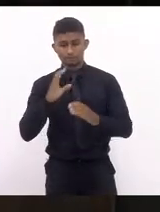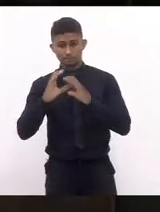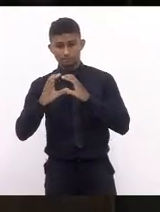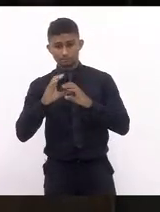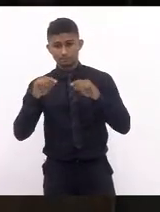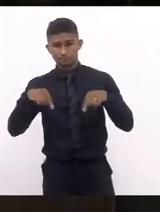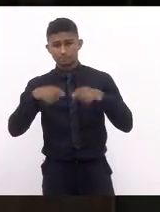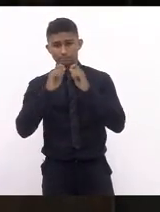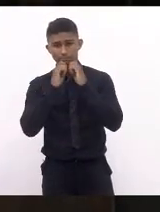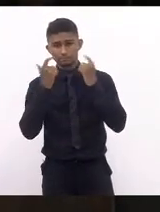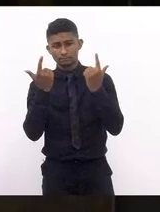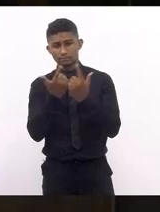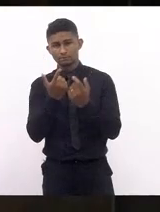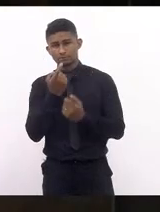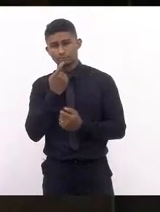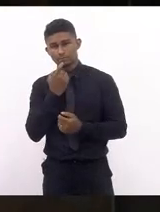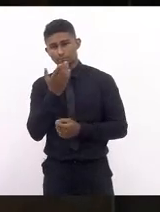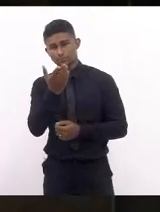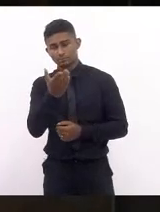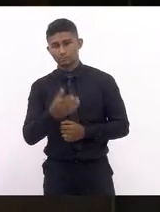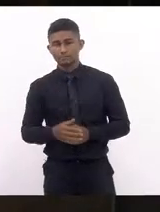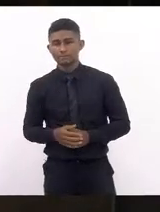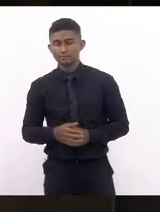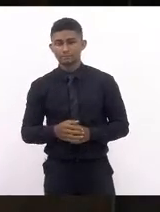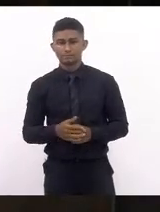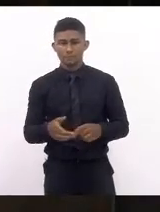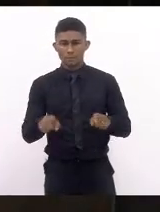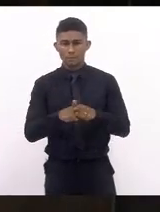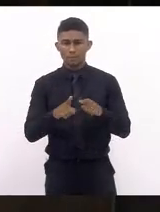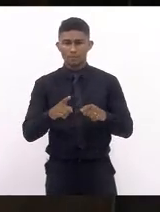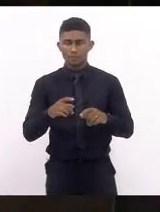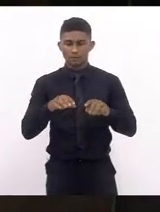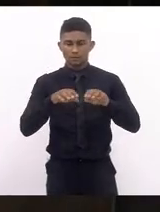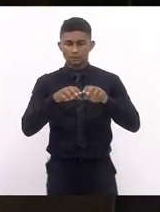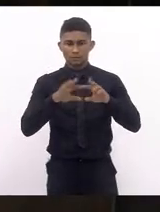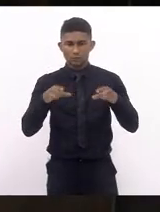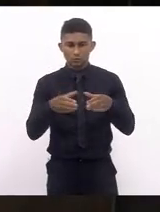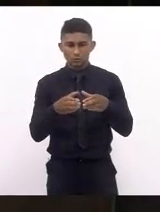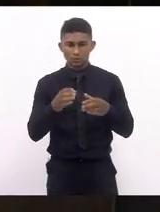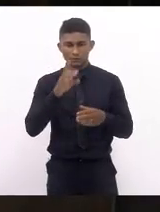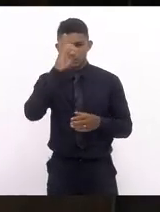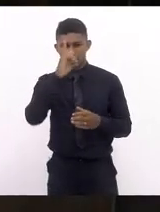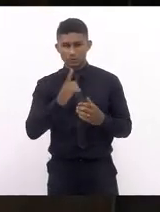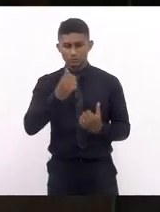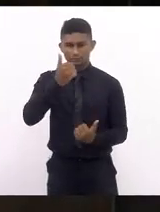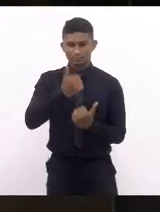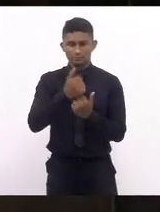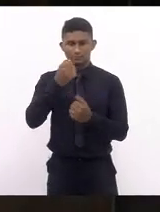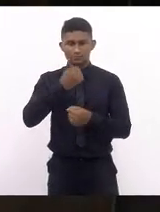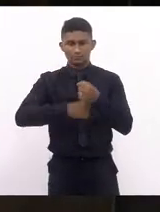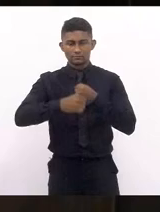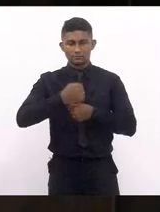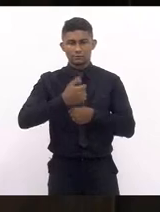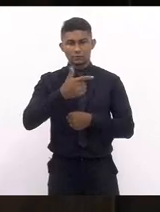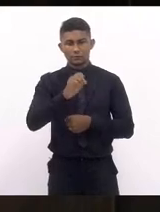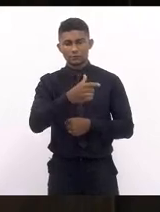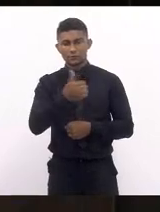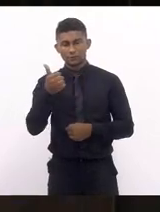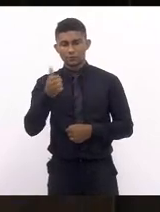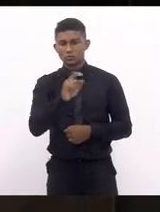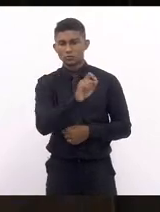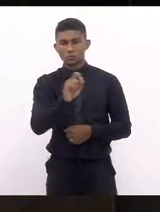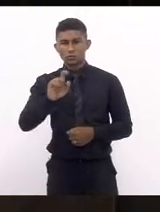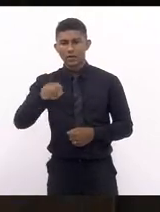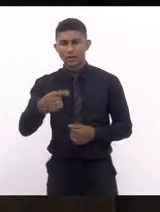alerj mais pertos você o trabalho da subir de diretoria geral da comunicação social dance anos 2000 21 foi